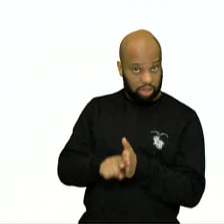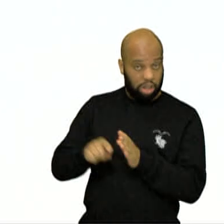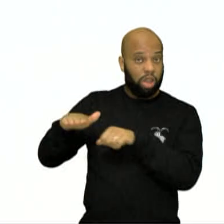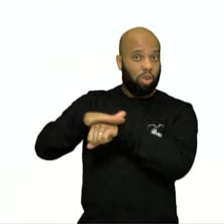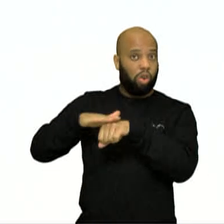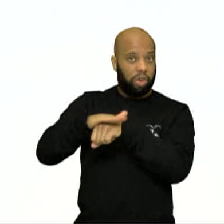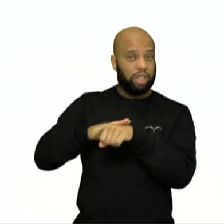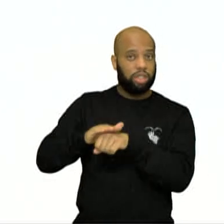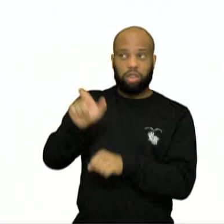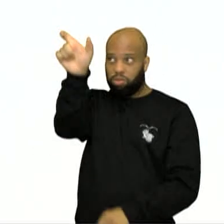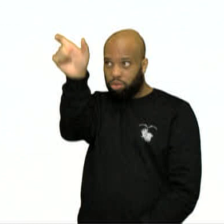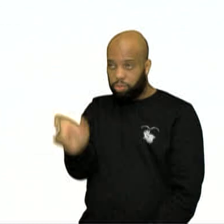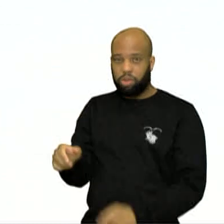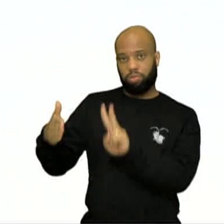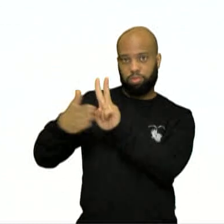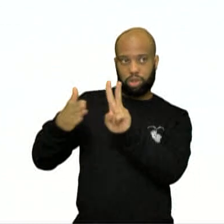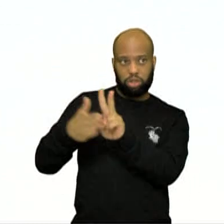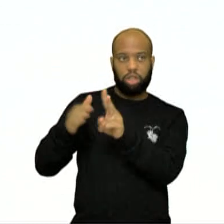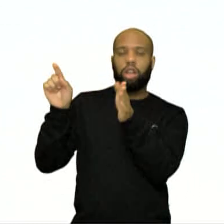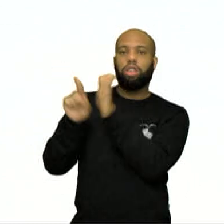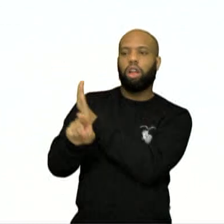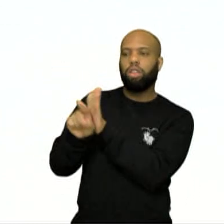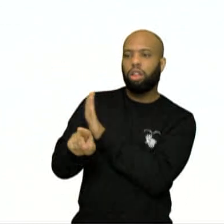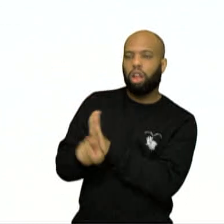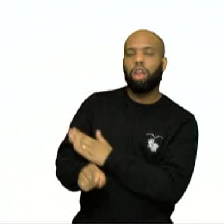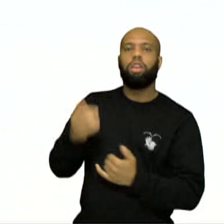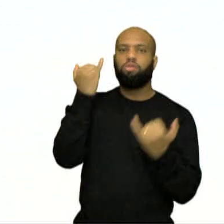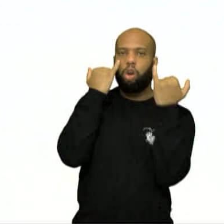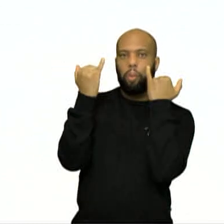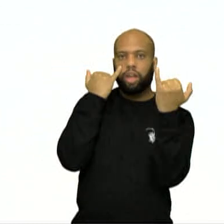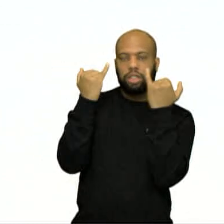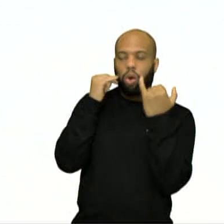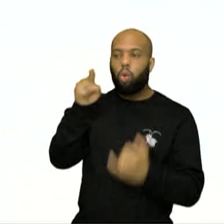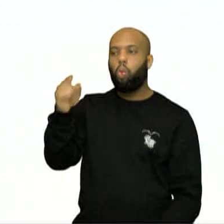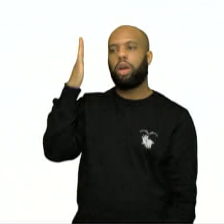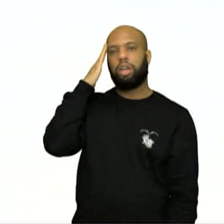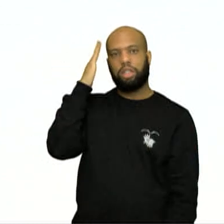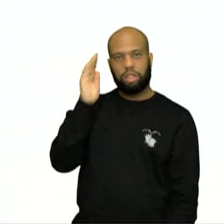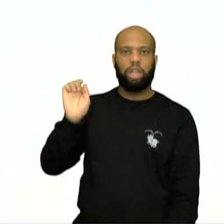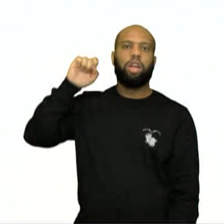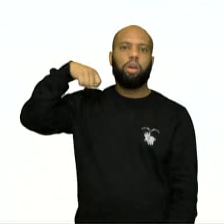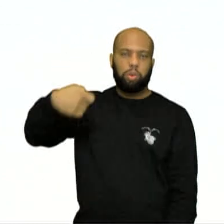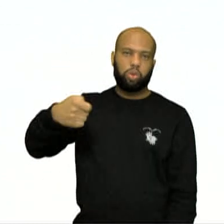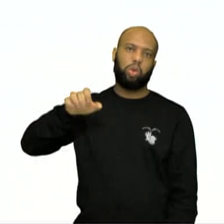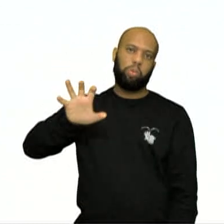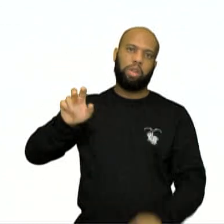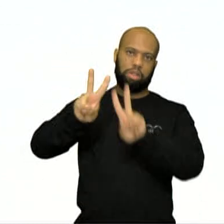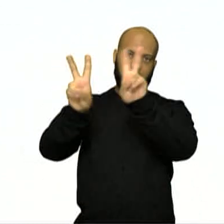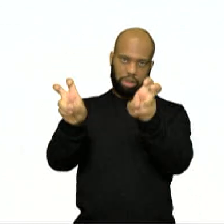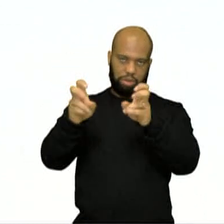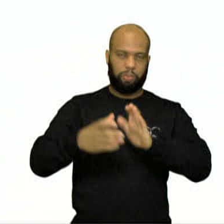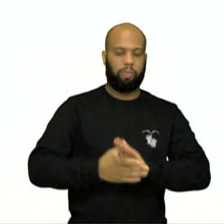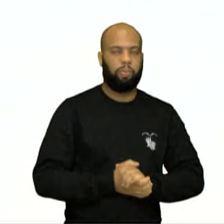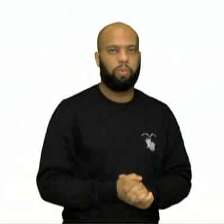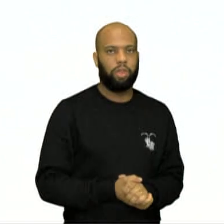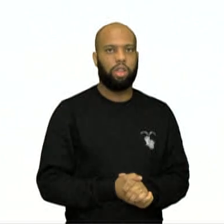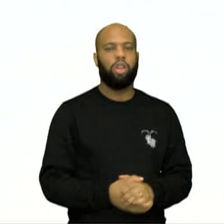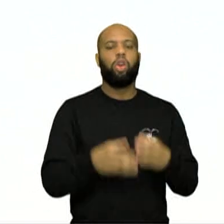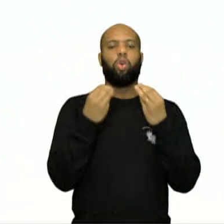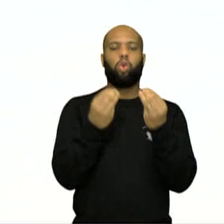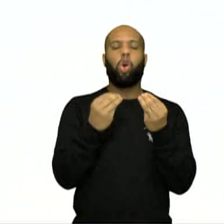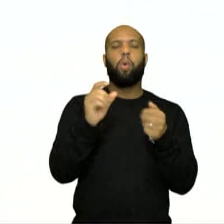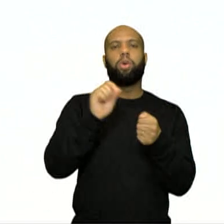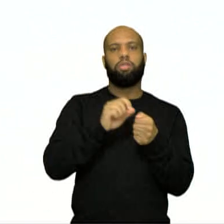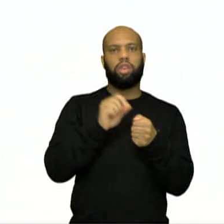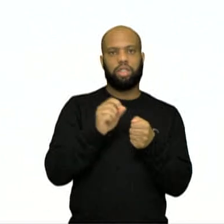conversando com um indígena e buscando as informações que esses índios trazem para a gente. Como isso era feito